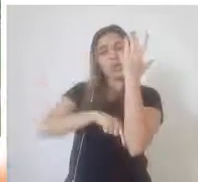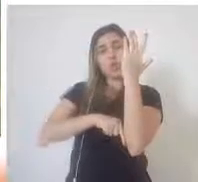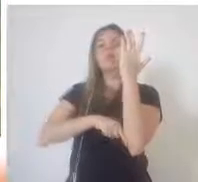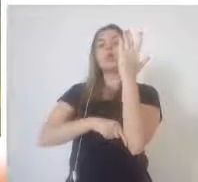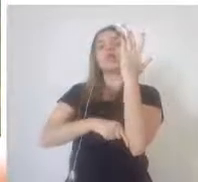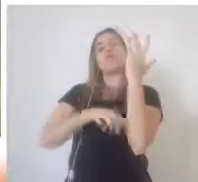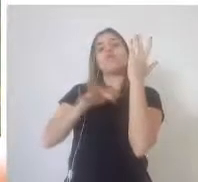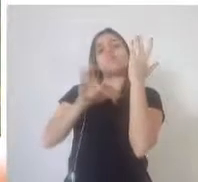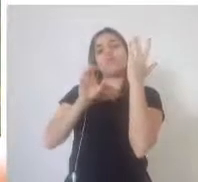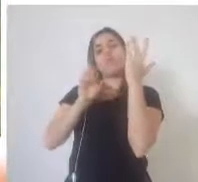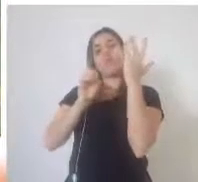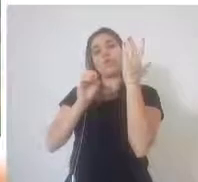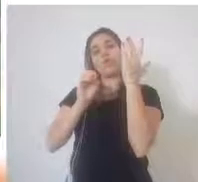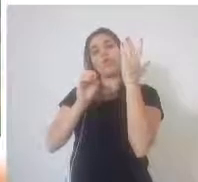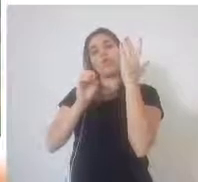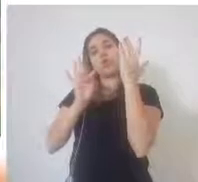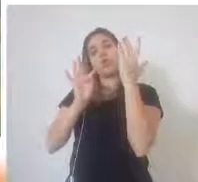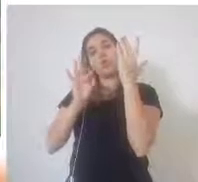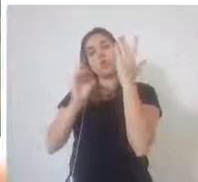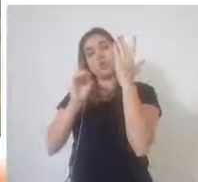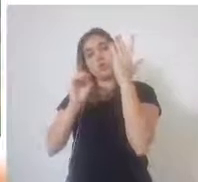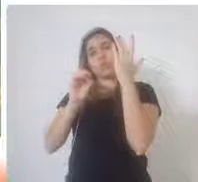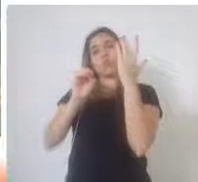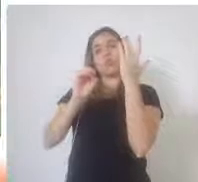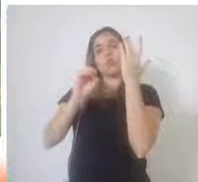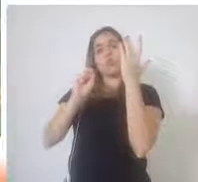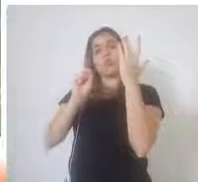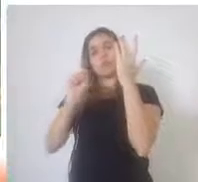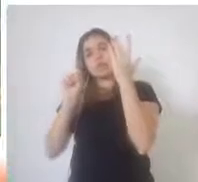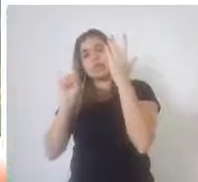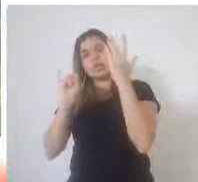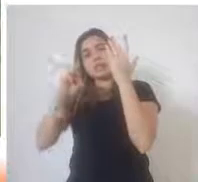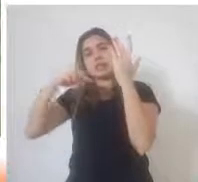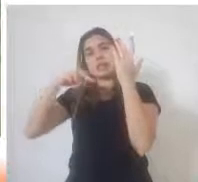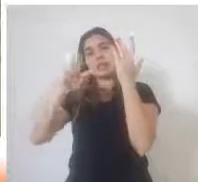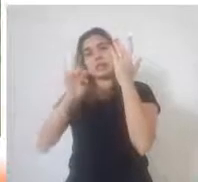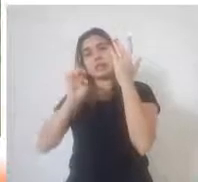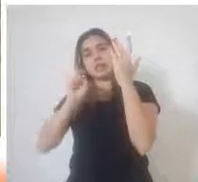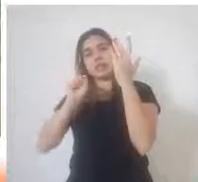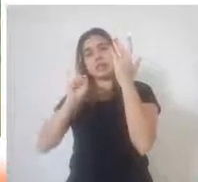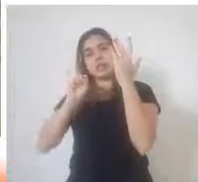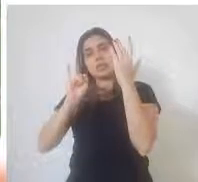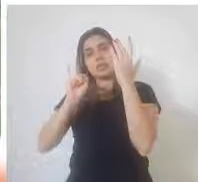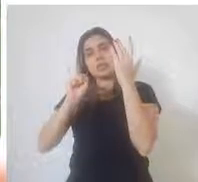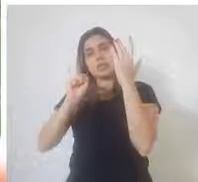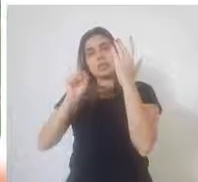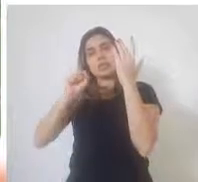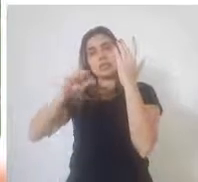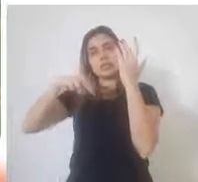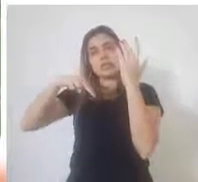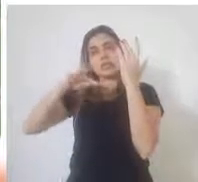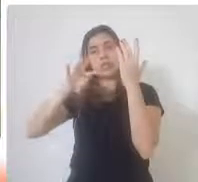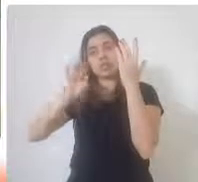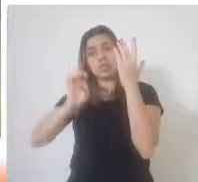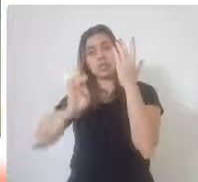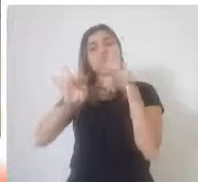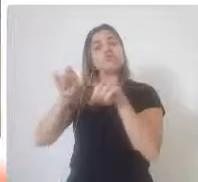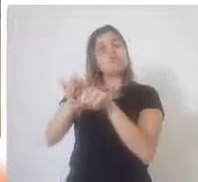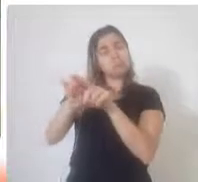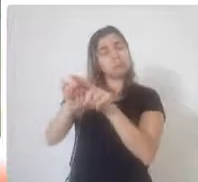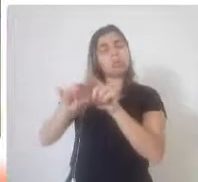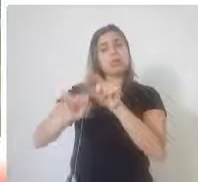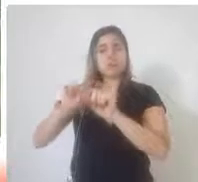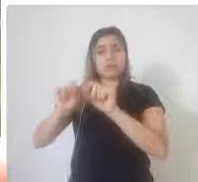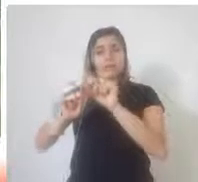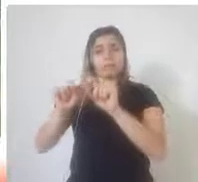abastecer tecidos não fotossintetizantes naquele vegetal. Então, se a gente for comparar os dois, a produtividade primária líquida,